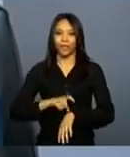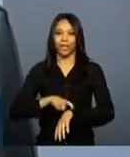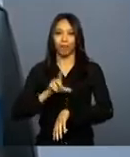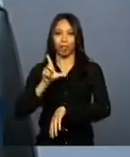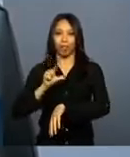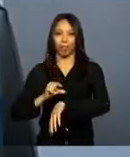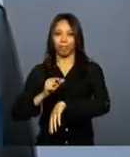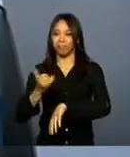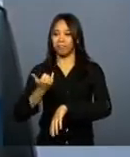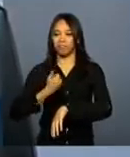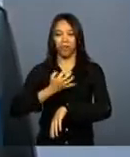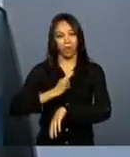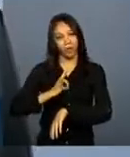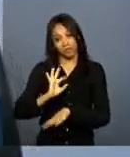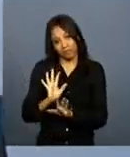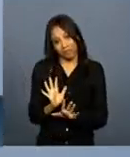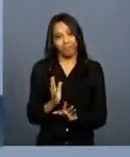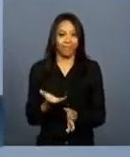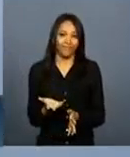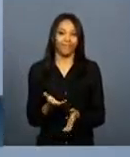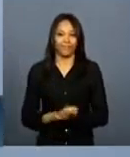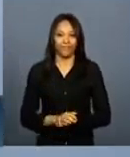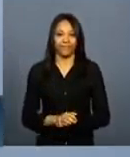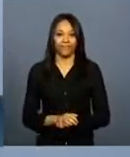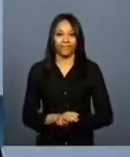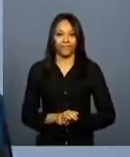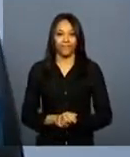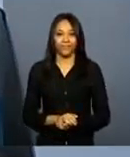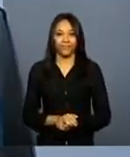pessoal né? Todo mundo tem juízo, né?